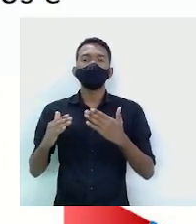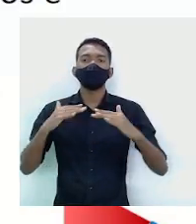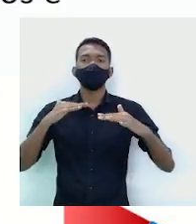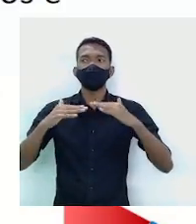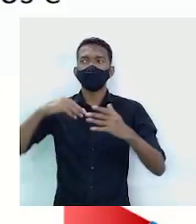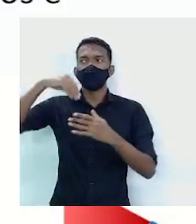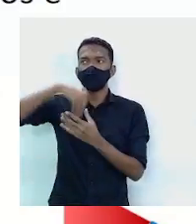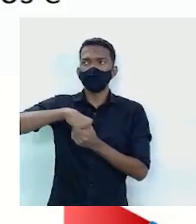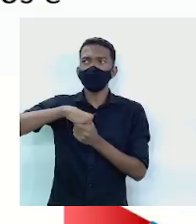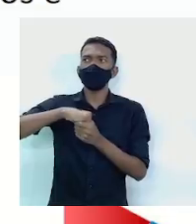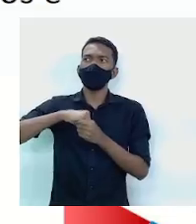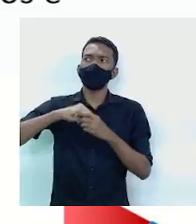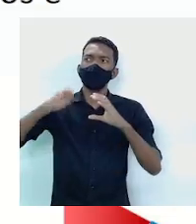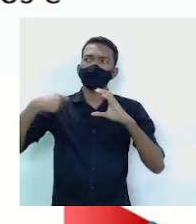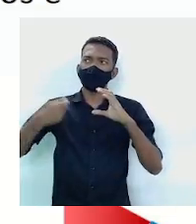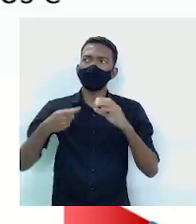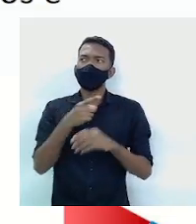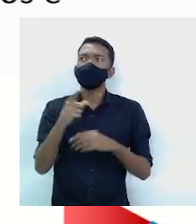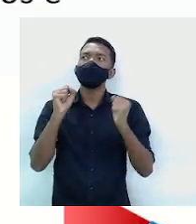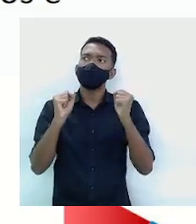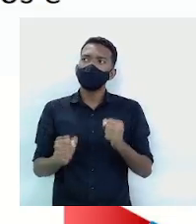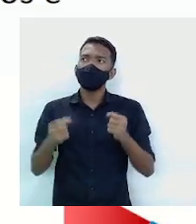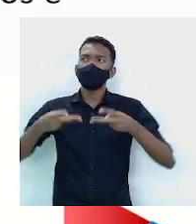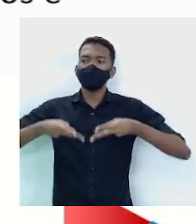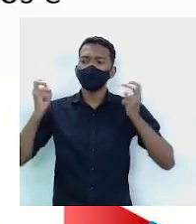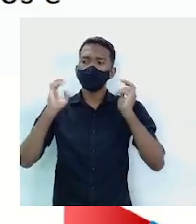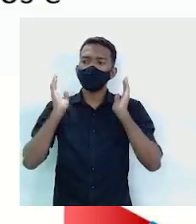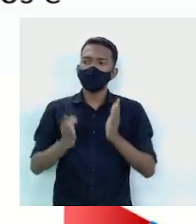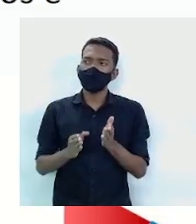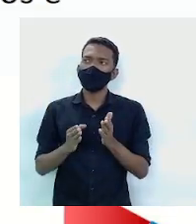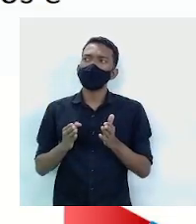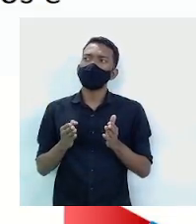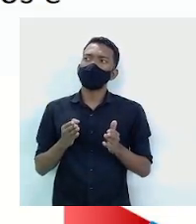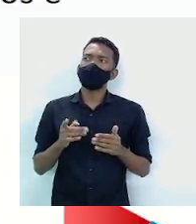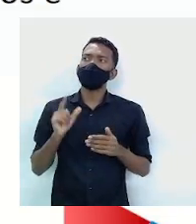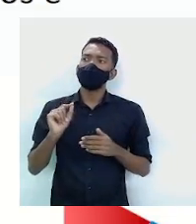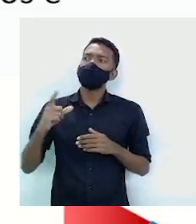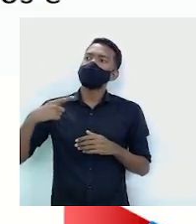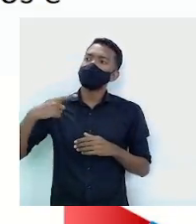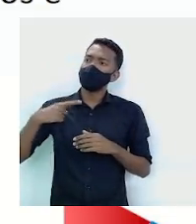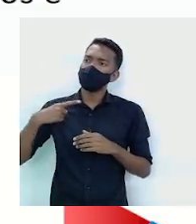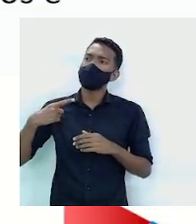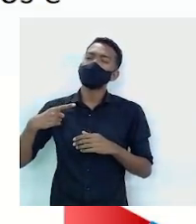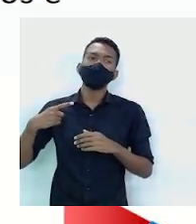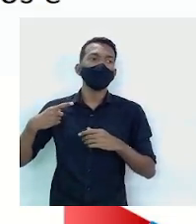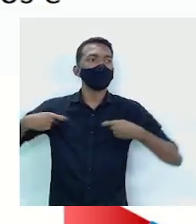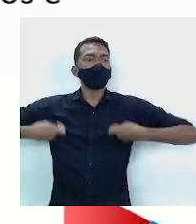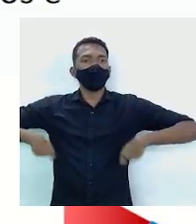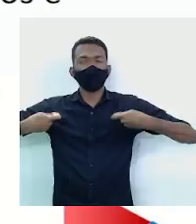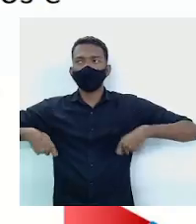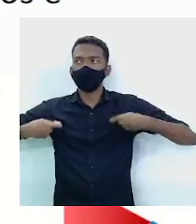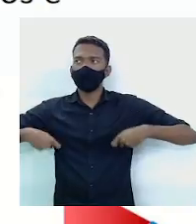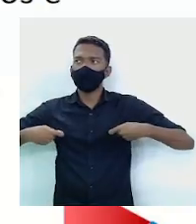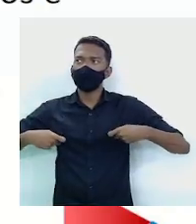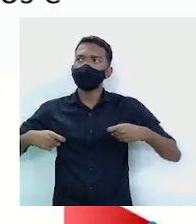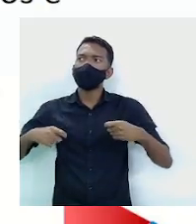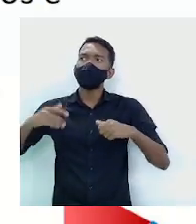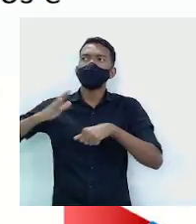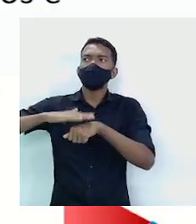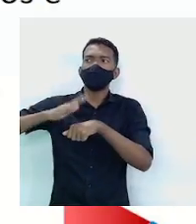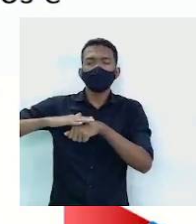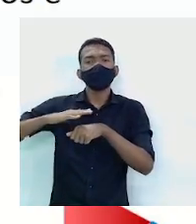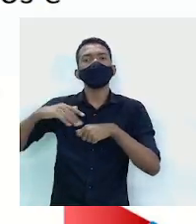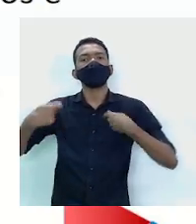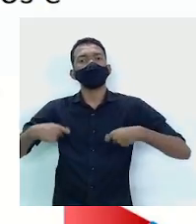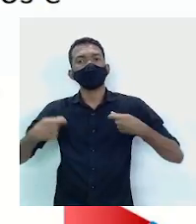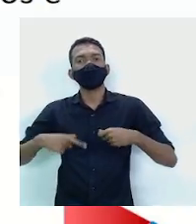ações dentro da gravação, vocês podem perceber que há a necessidade de que em algum momento